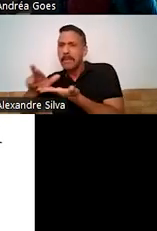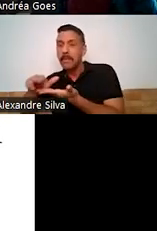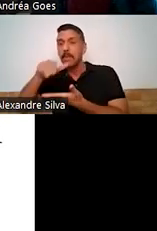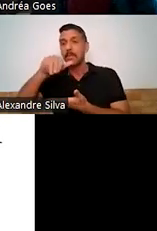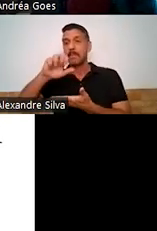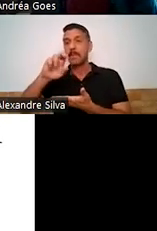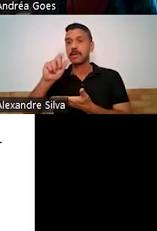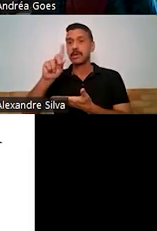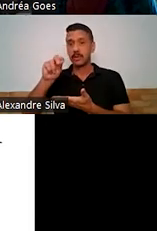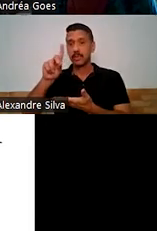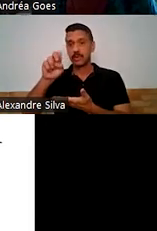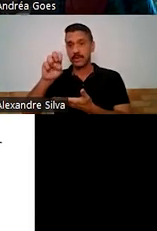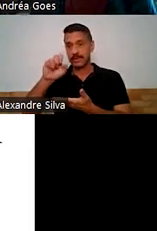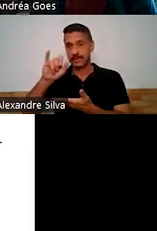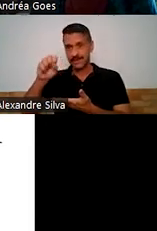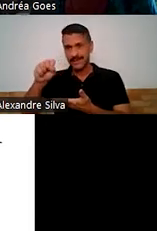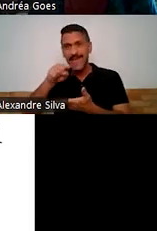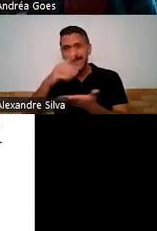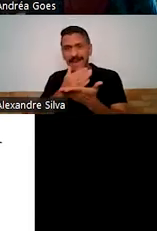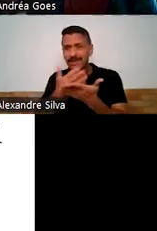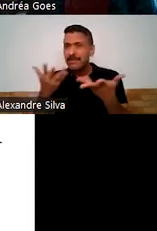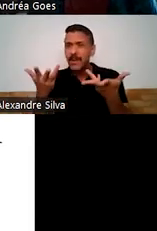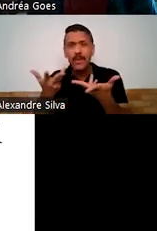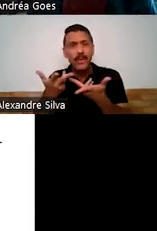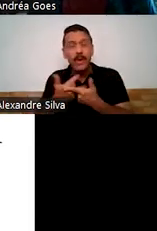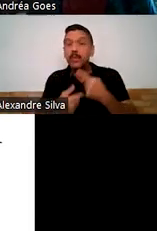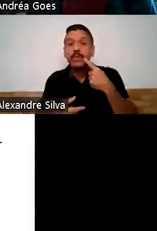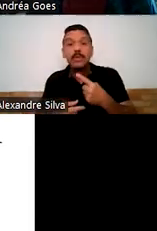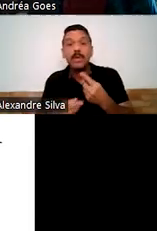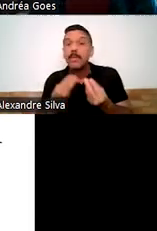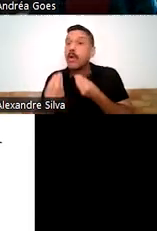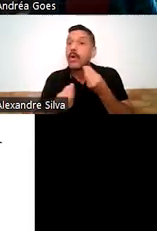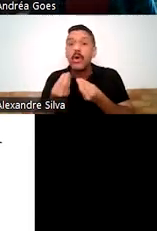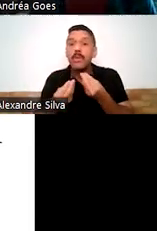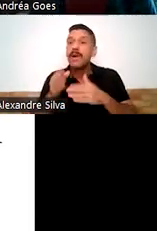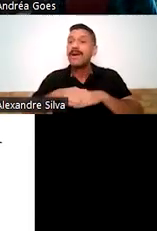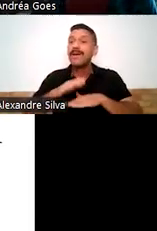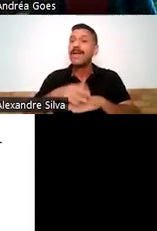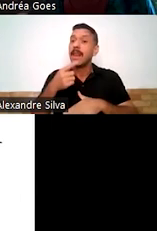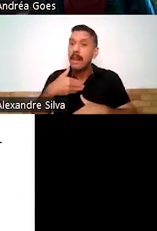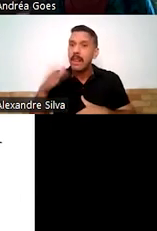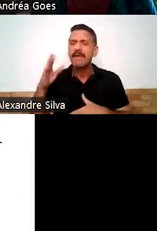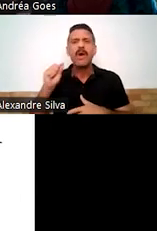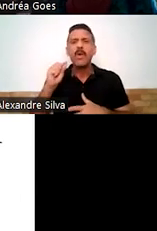que simplicidade, com que ar de que não sabe aonde ele vai, ele leva